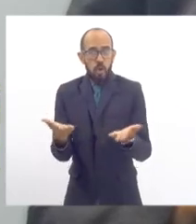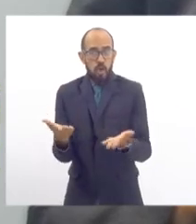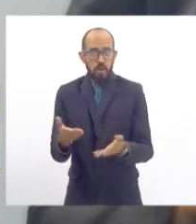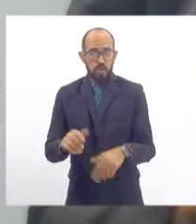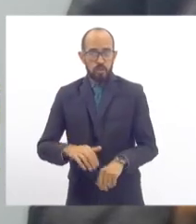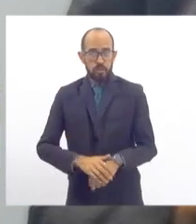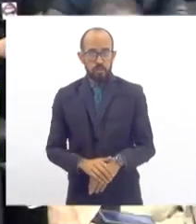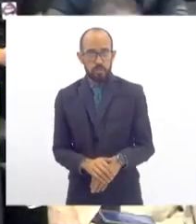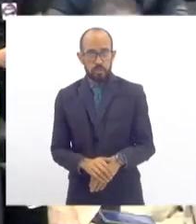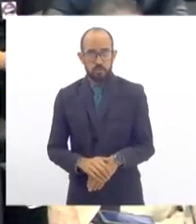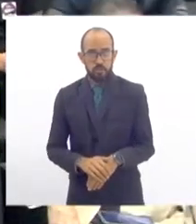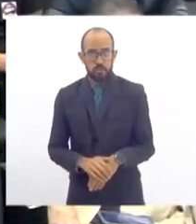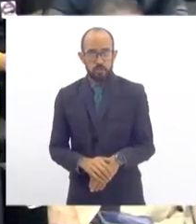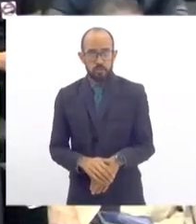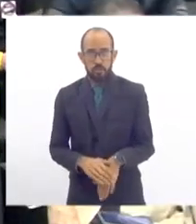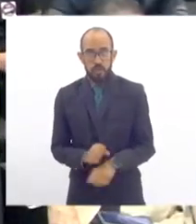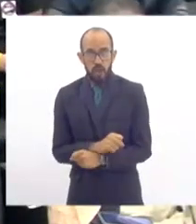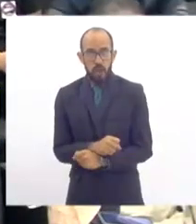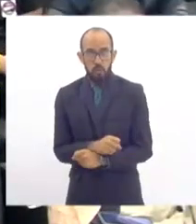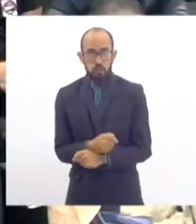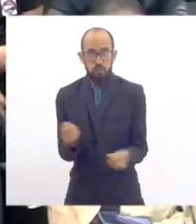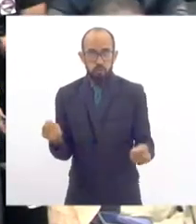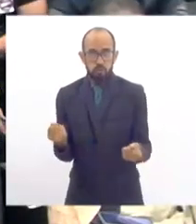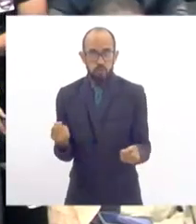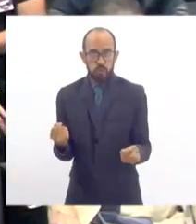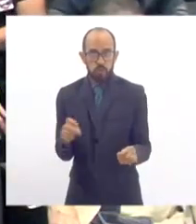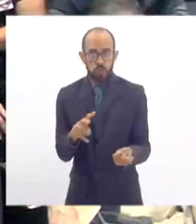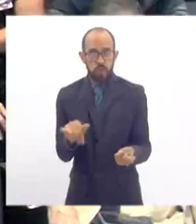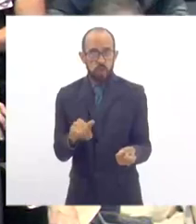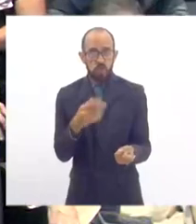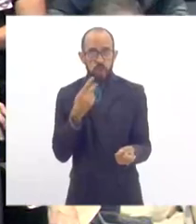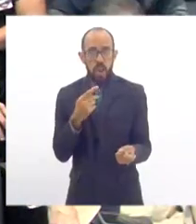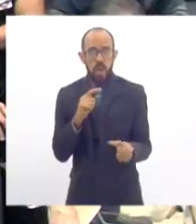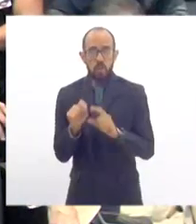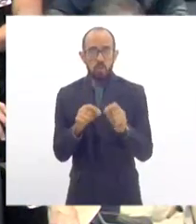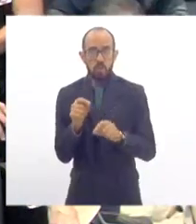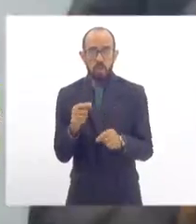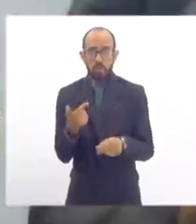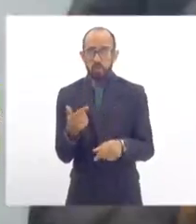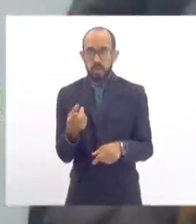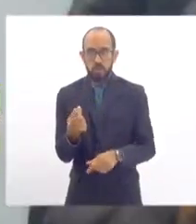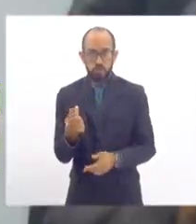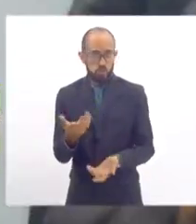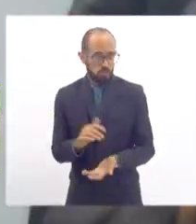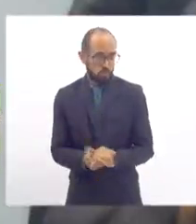Entendeu? Será possível que vai alegar que não tem dinheiro? Como?